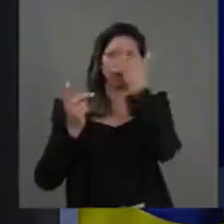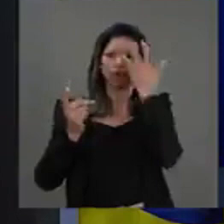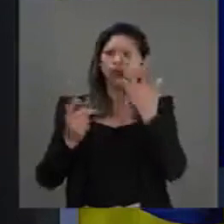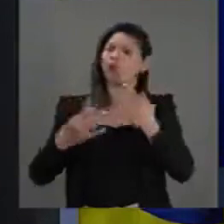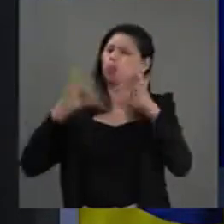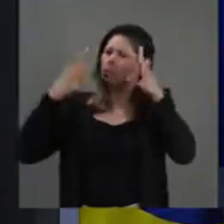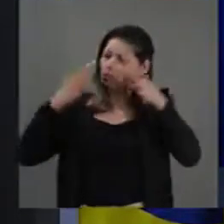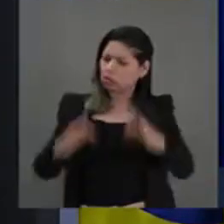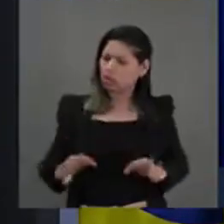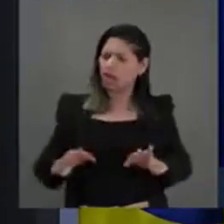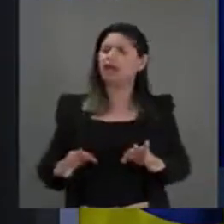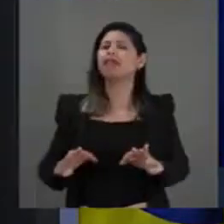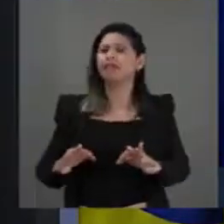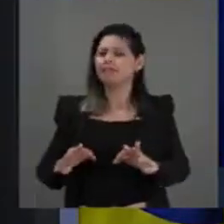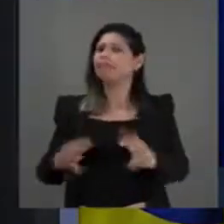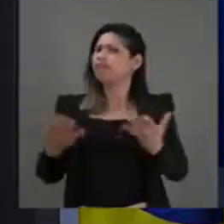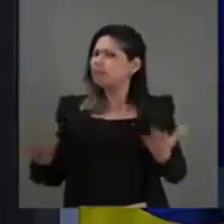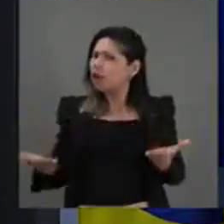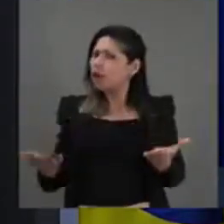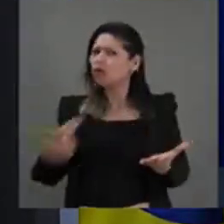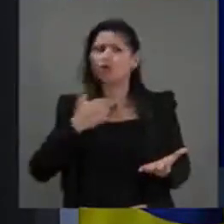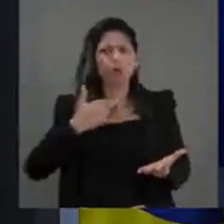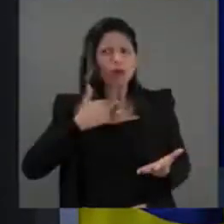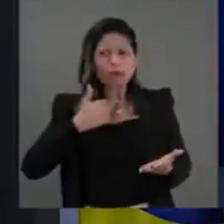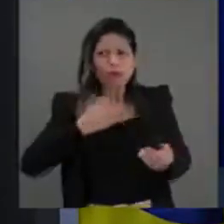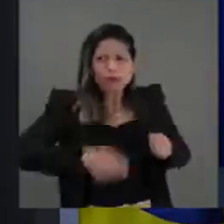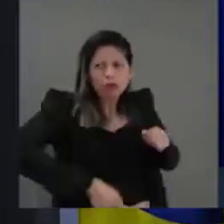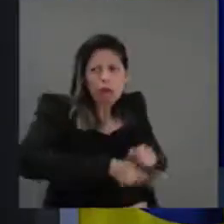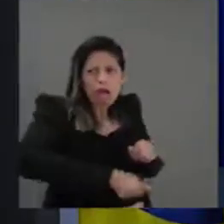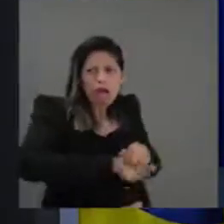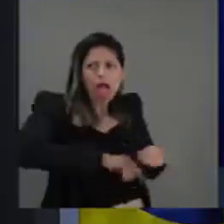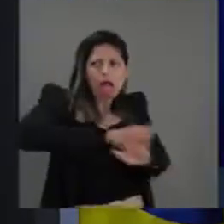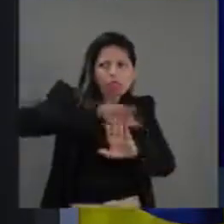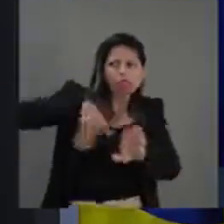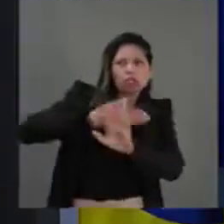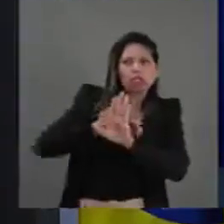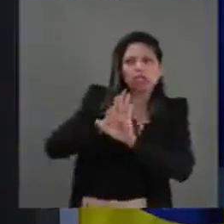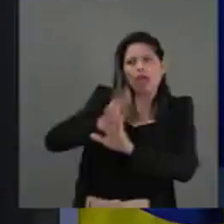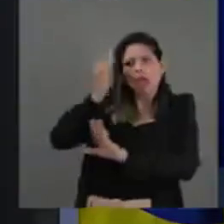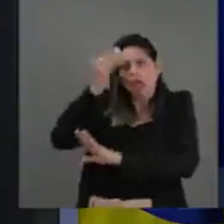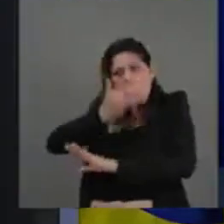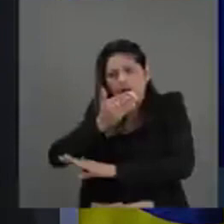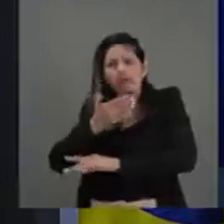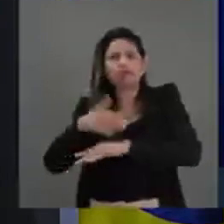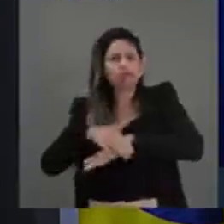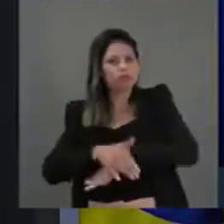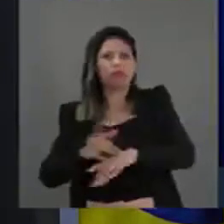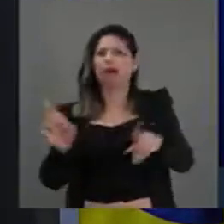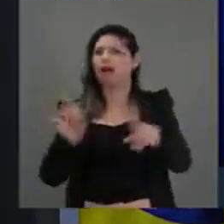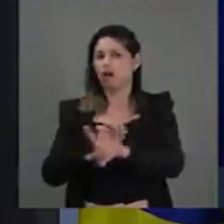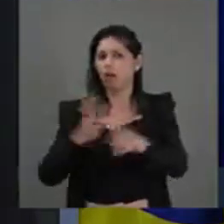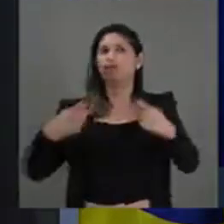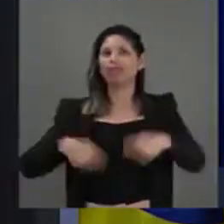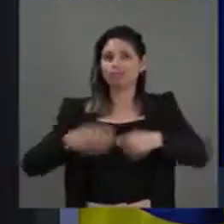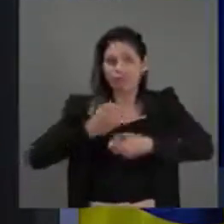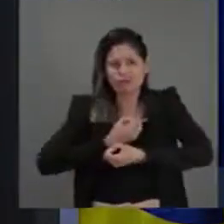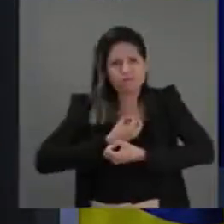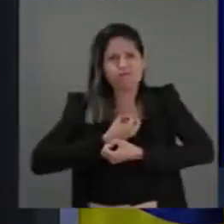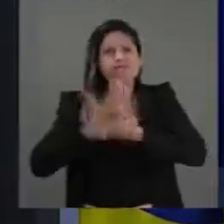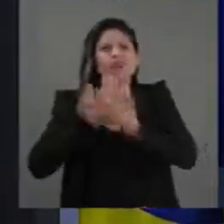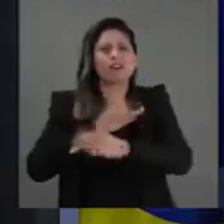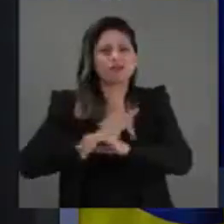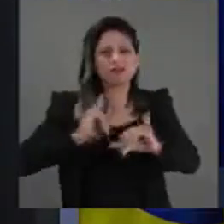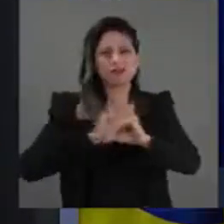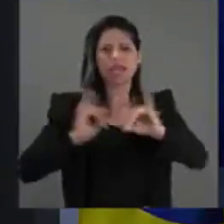que esse tipo de coisa a gente não pode colocar embaixo do tapete. Denúncias graves de